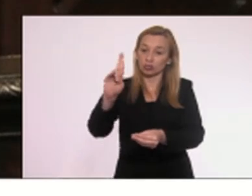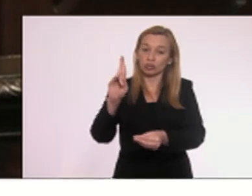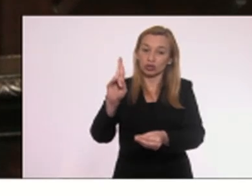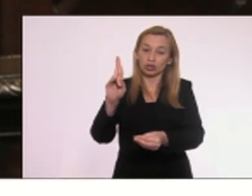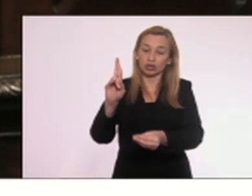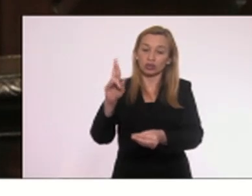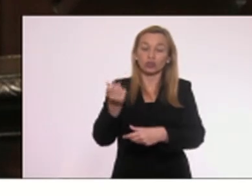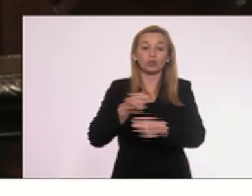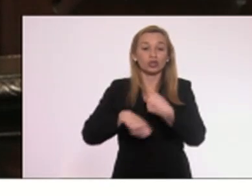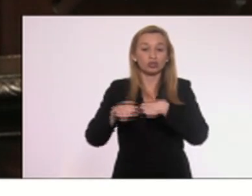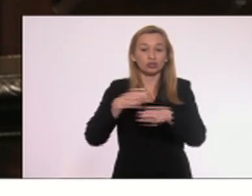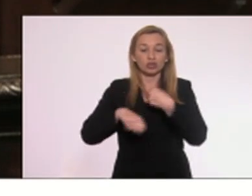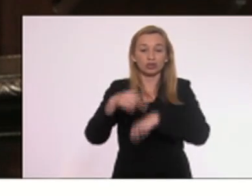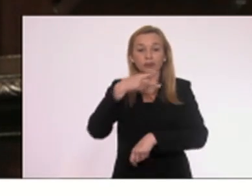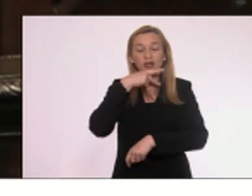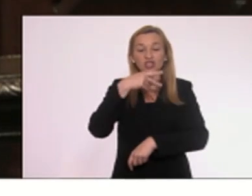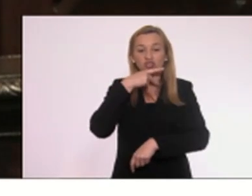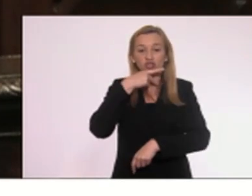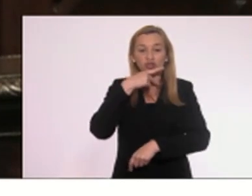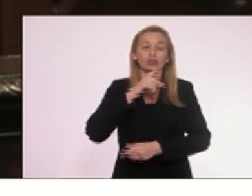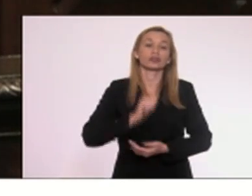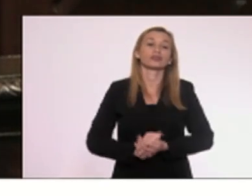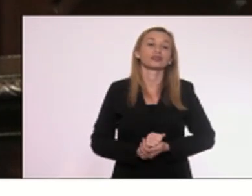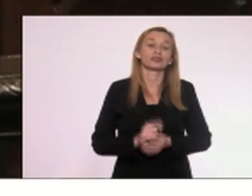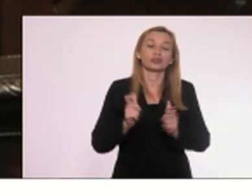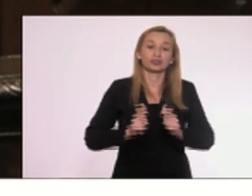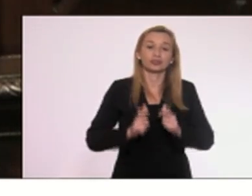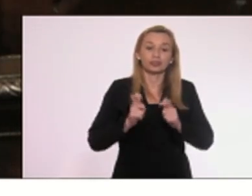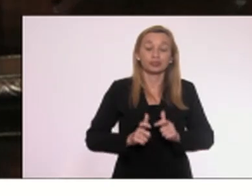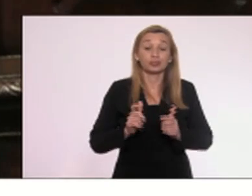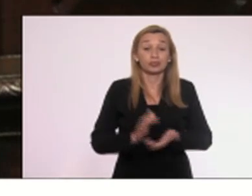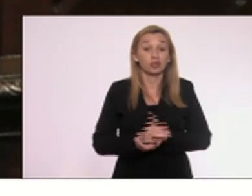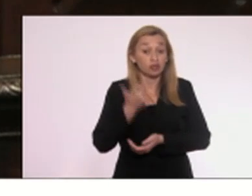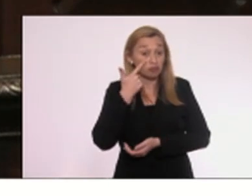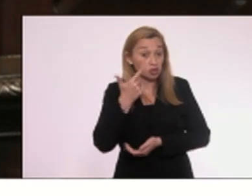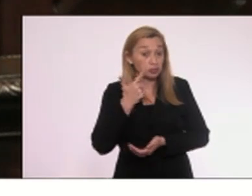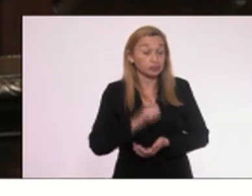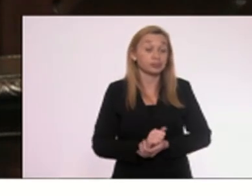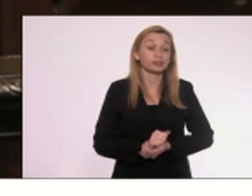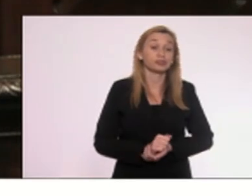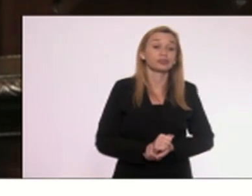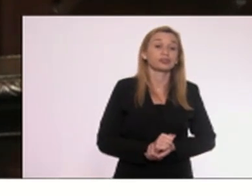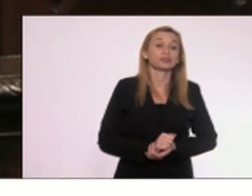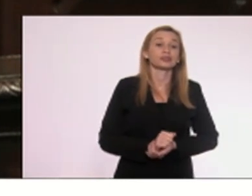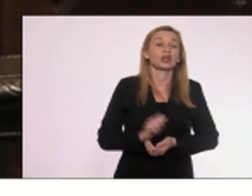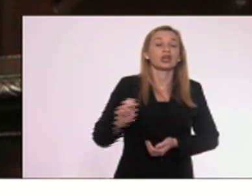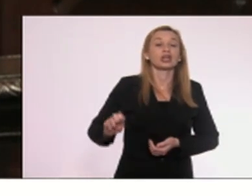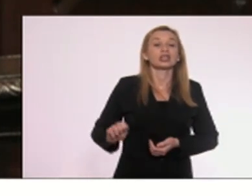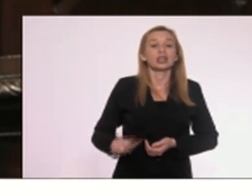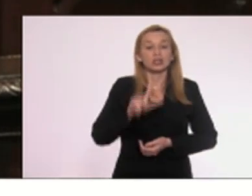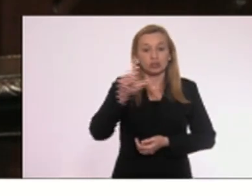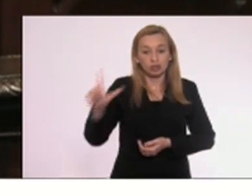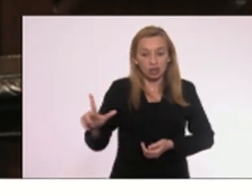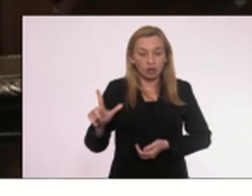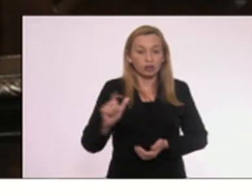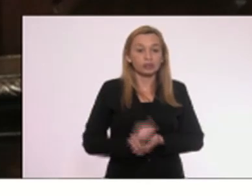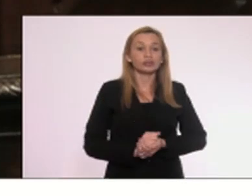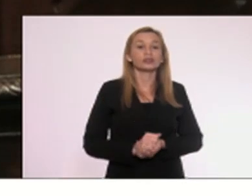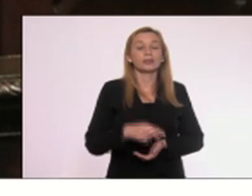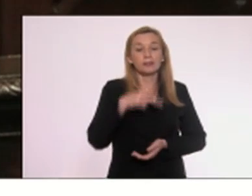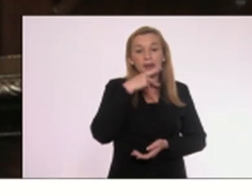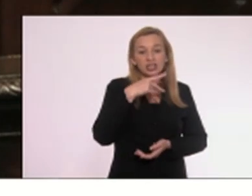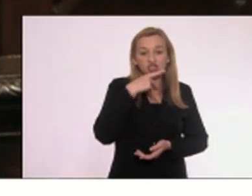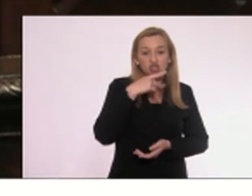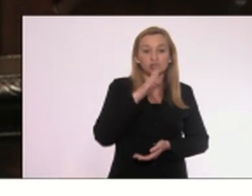do partido a nível local, visto que a nível nacional o